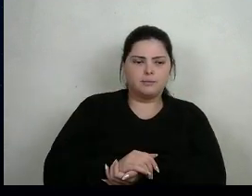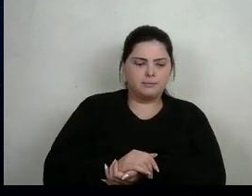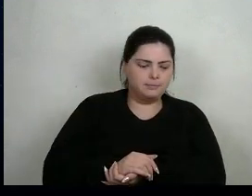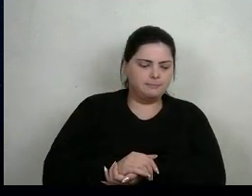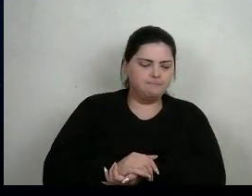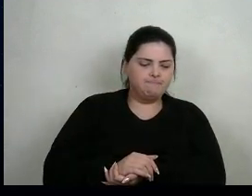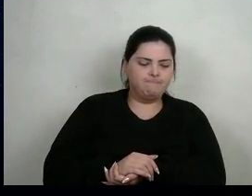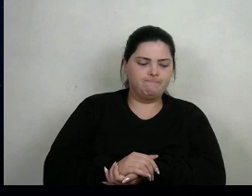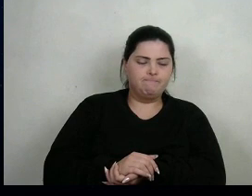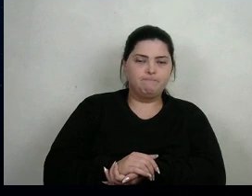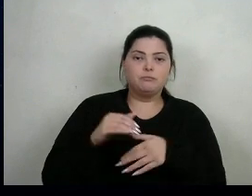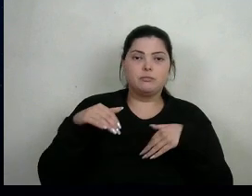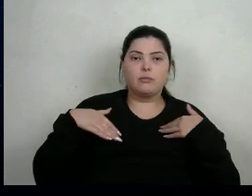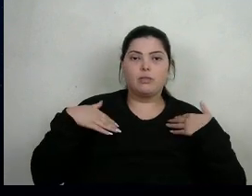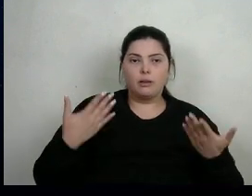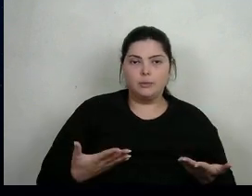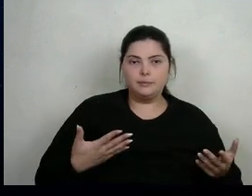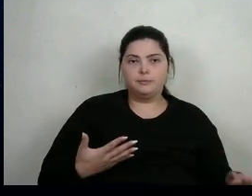enfim